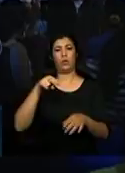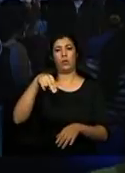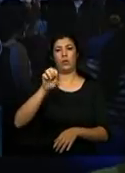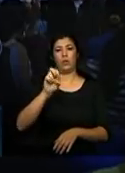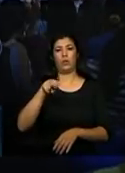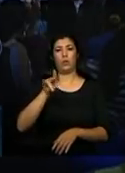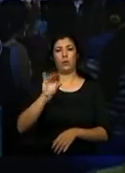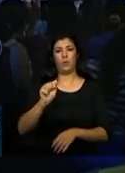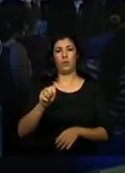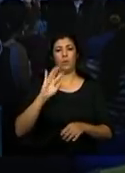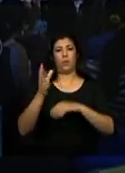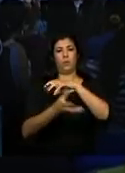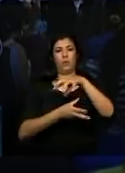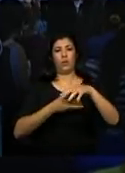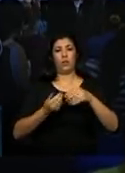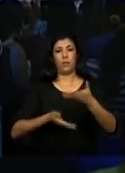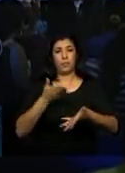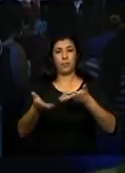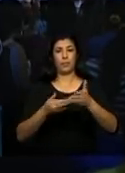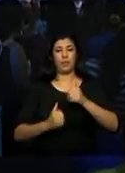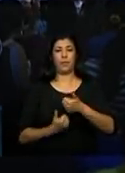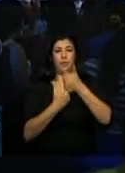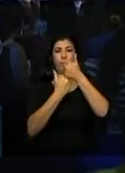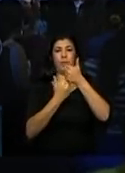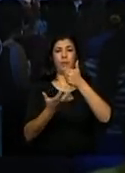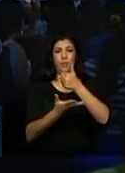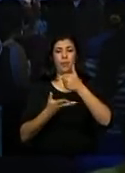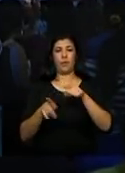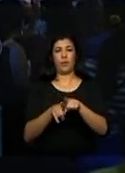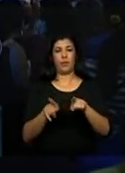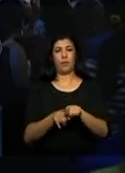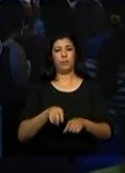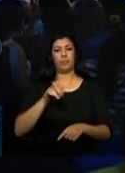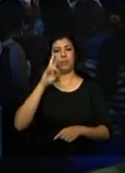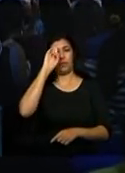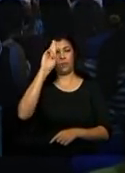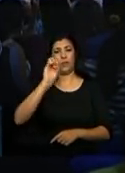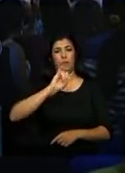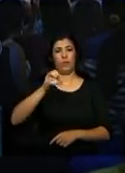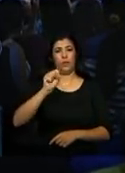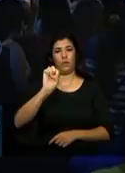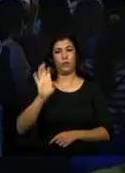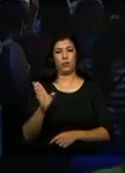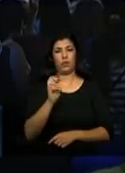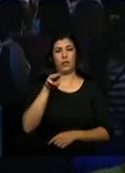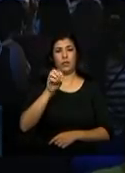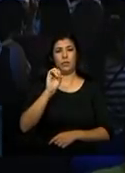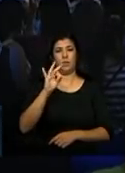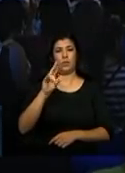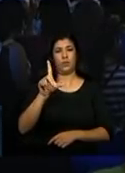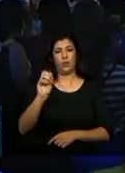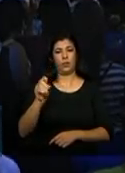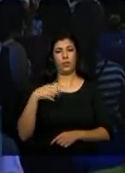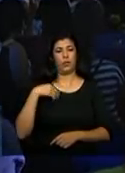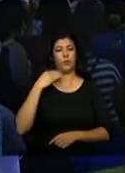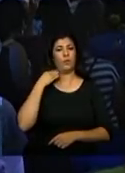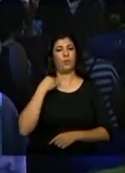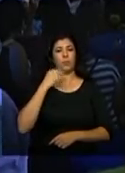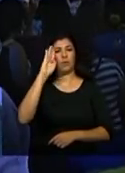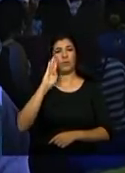de Desenvolvimento Sustentável, o senhor José Caetano Miquilo, do presidente da Fundação Banco do